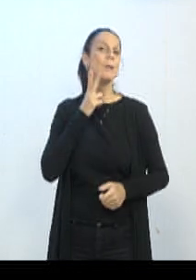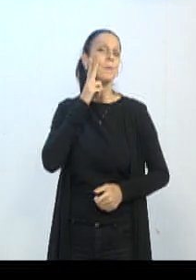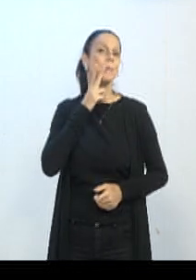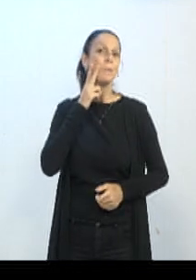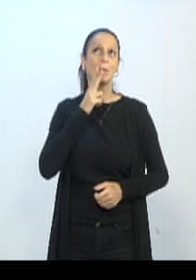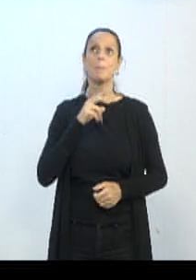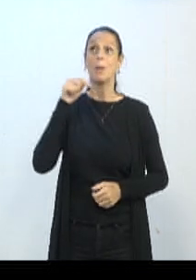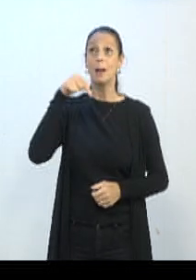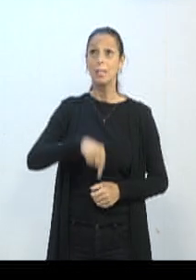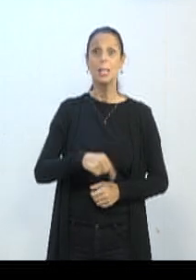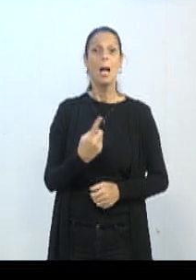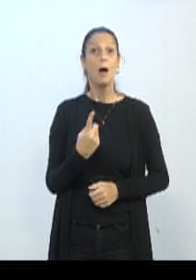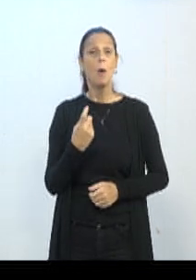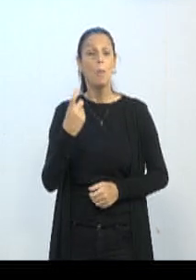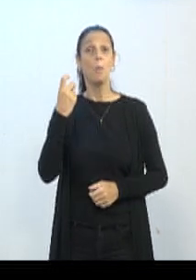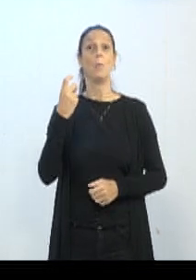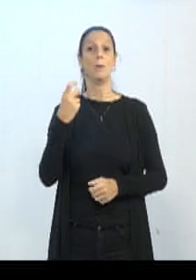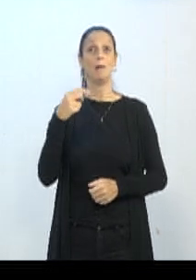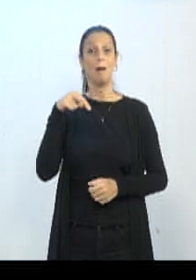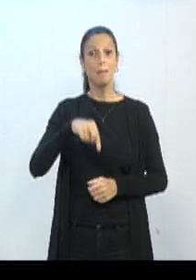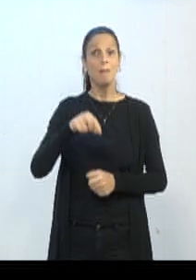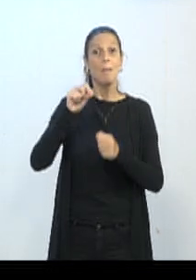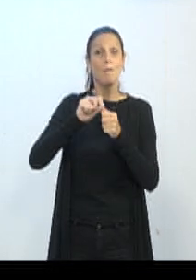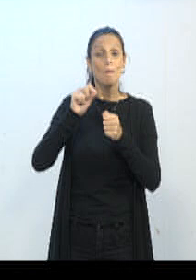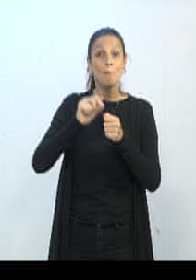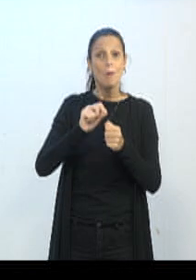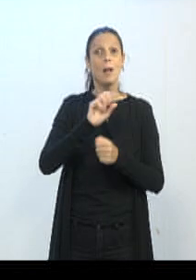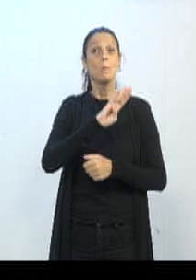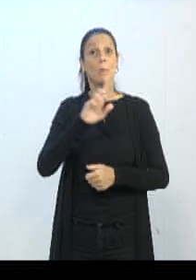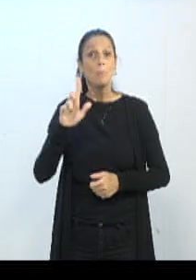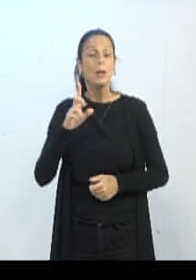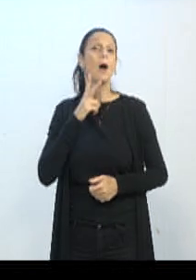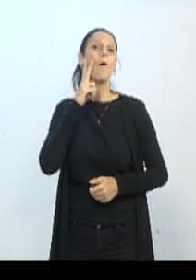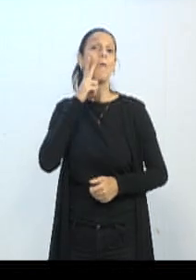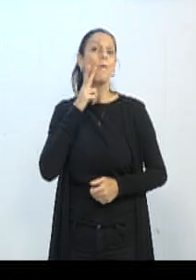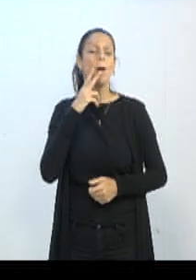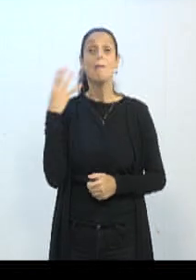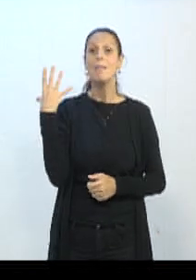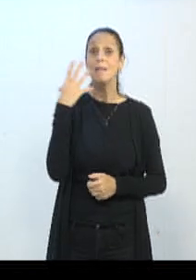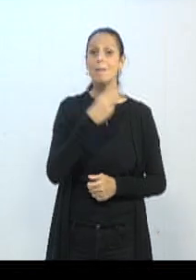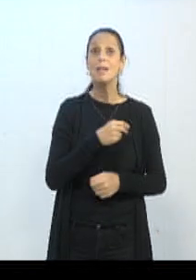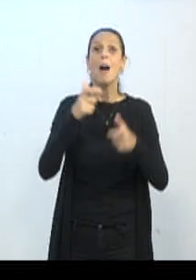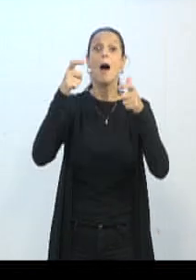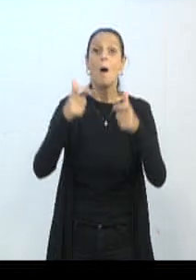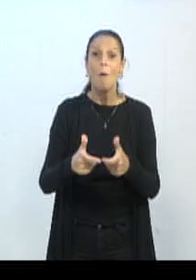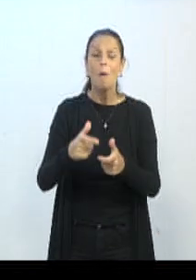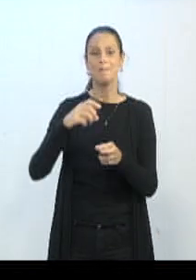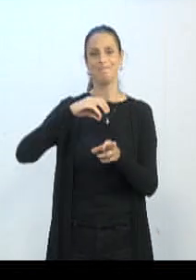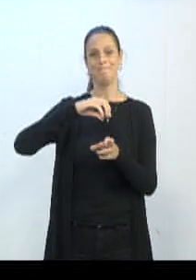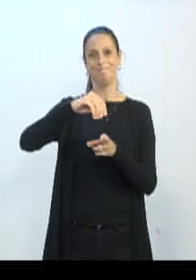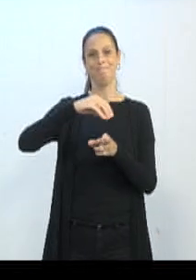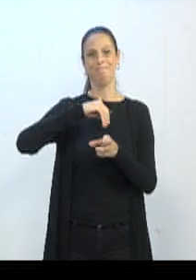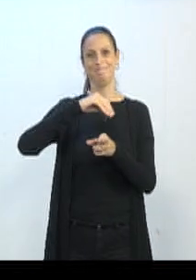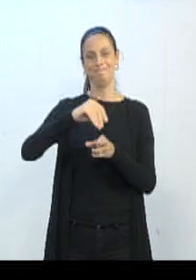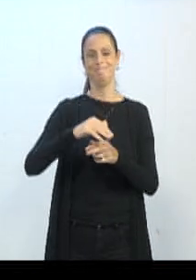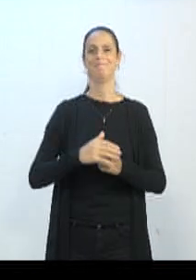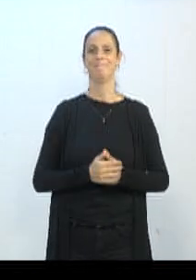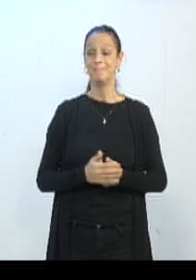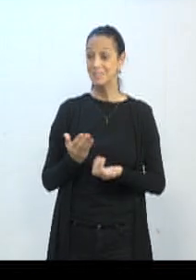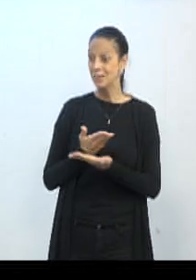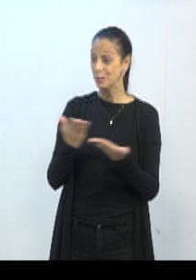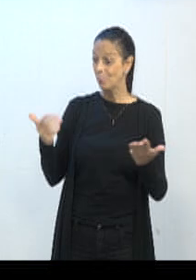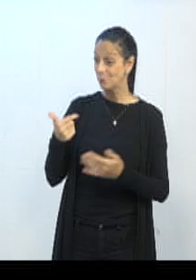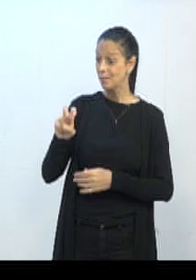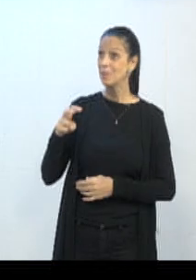a única vinícola de Blumenau Olha só que coisa linda Isso é Nova Rússia pessoal 15 vereadores que estamos